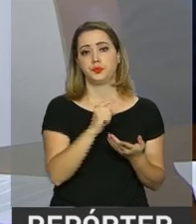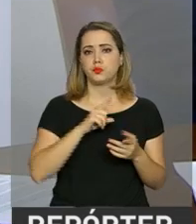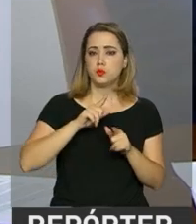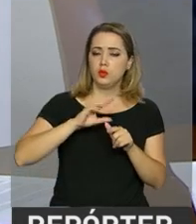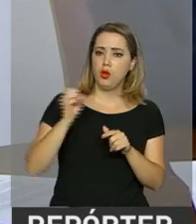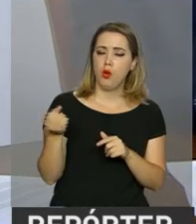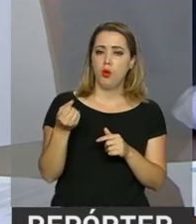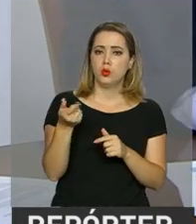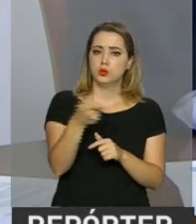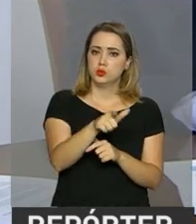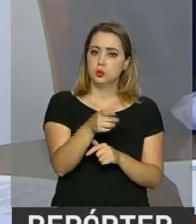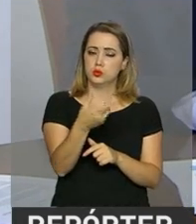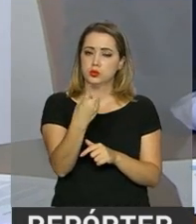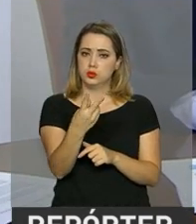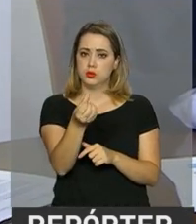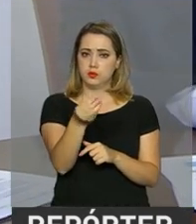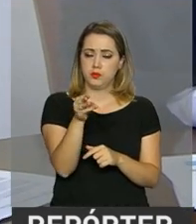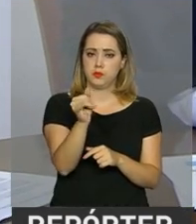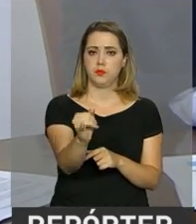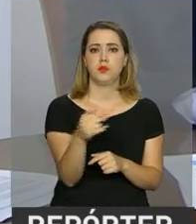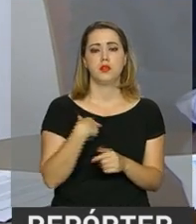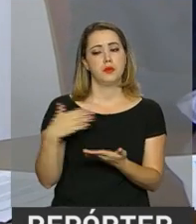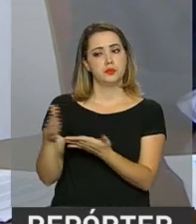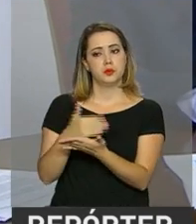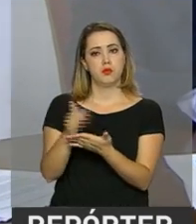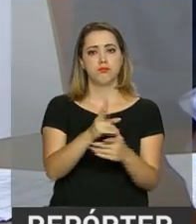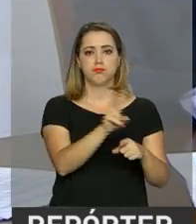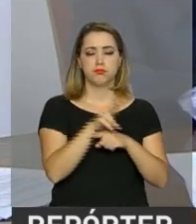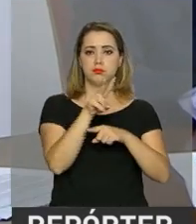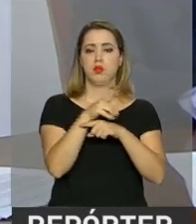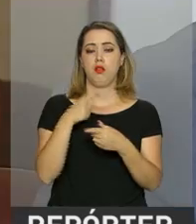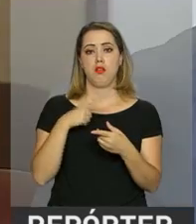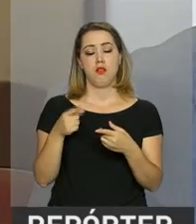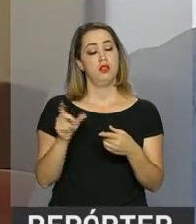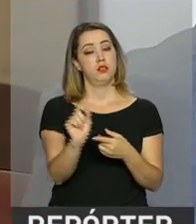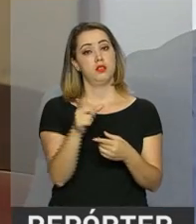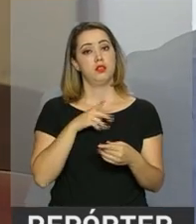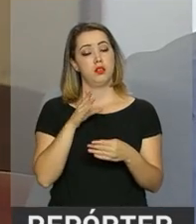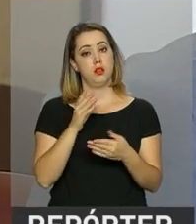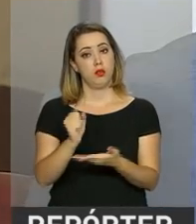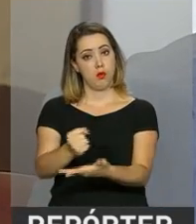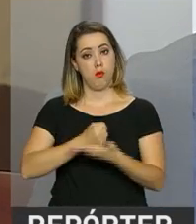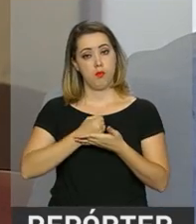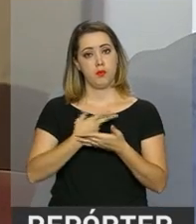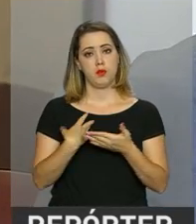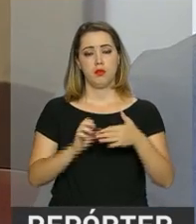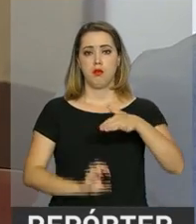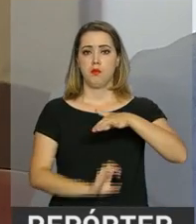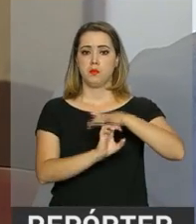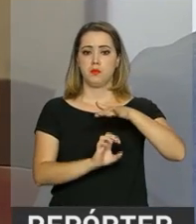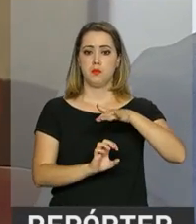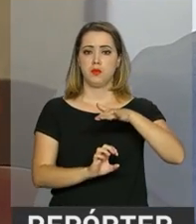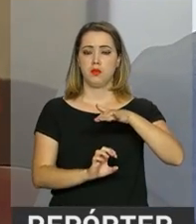restante do Déficit de R 26 bilhões deais virá de empréstimos que terão como garantias o valor obtido com a privatização da Companhia